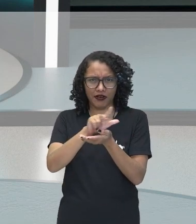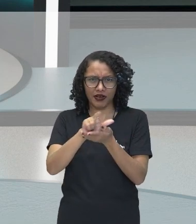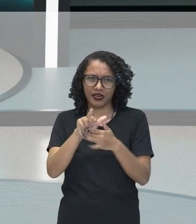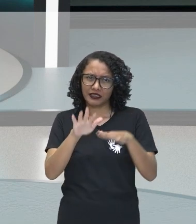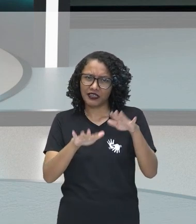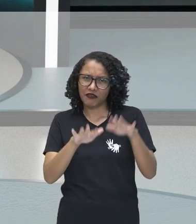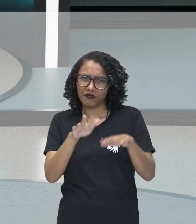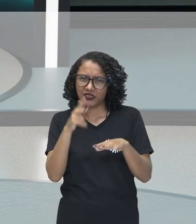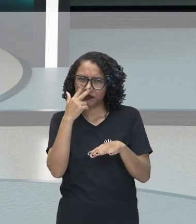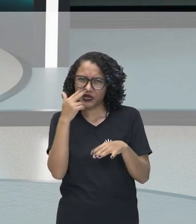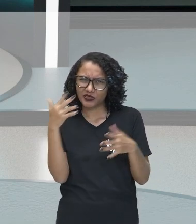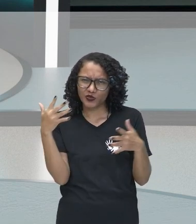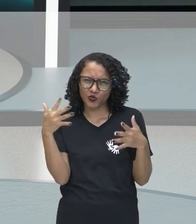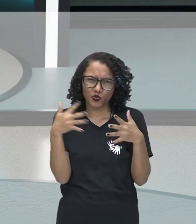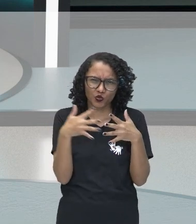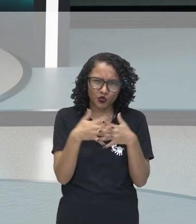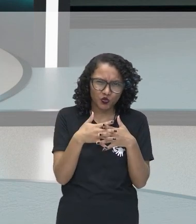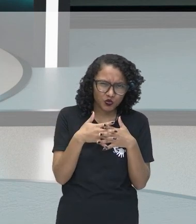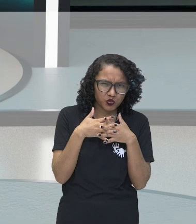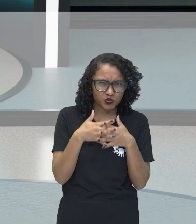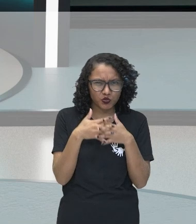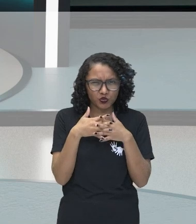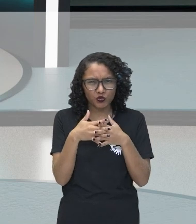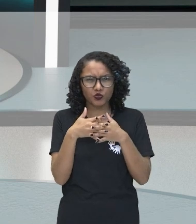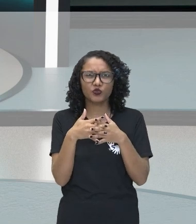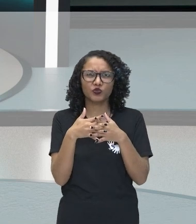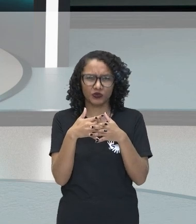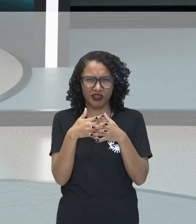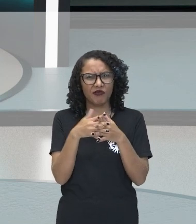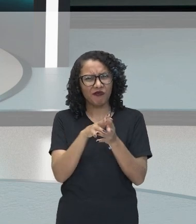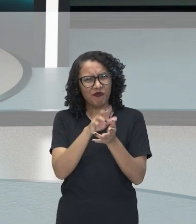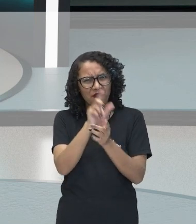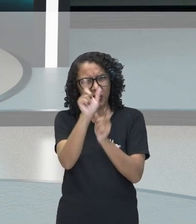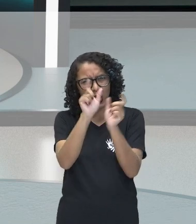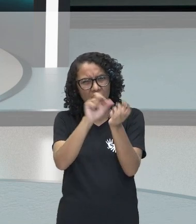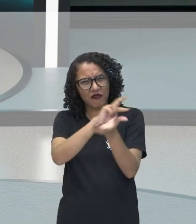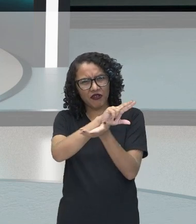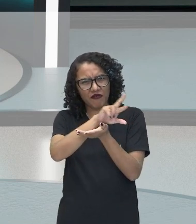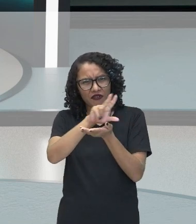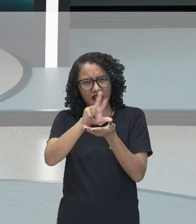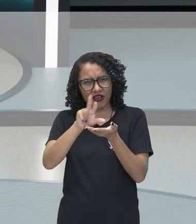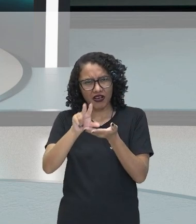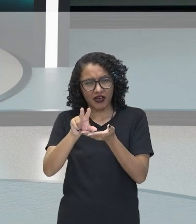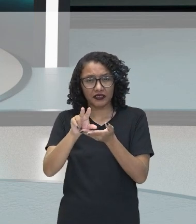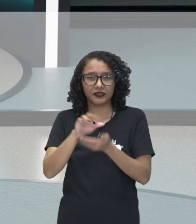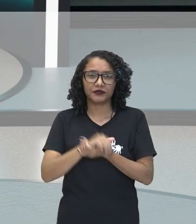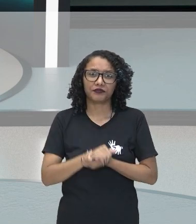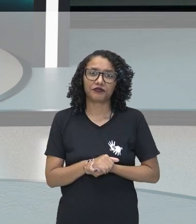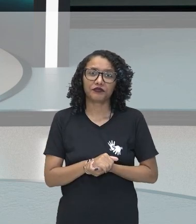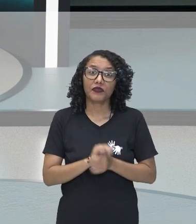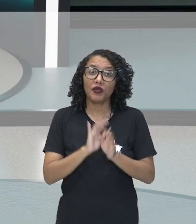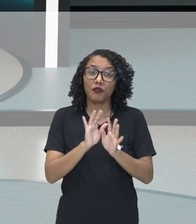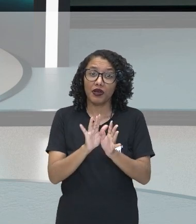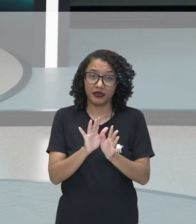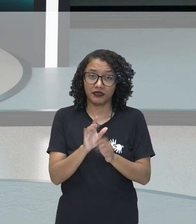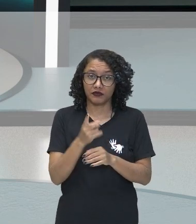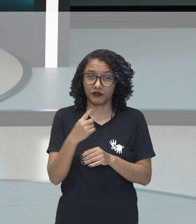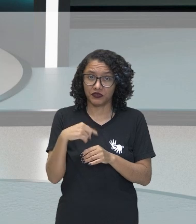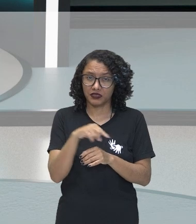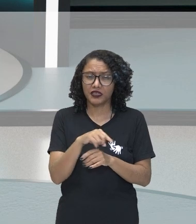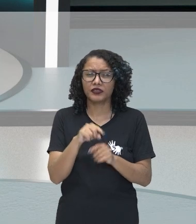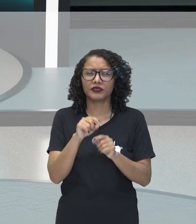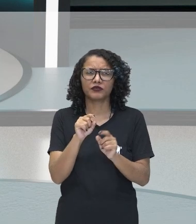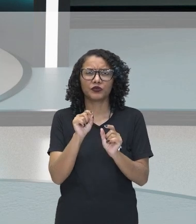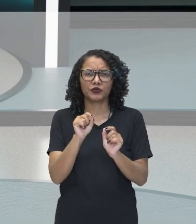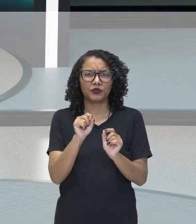parecer meio confuso. Na verdade, a gente tem uma nuvem de palavras e essas palavras, acreditem ou não, possuem uma relação